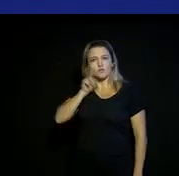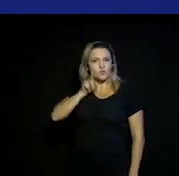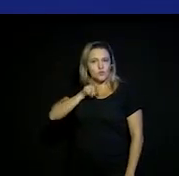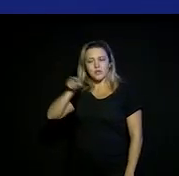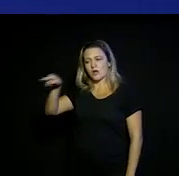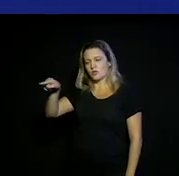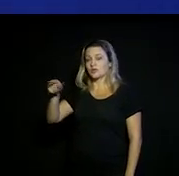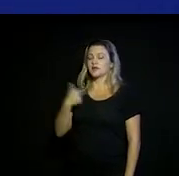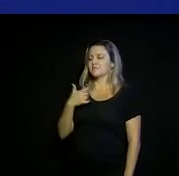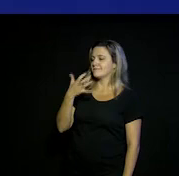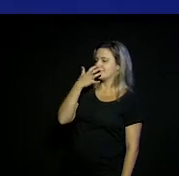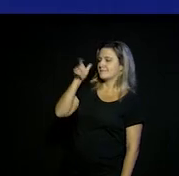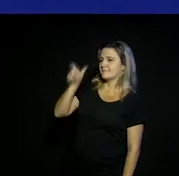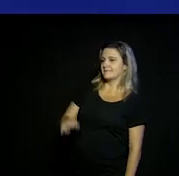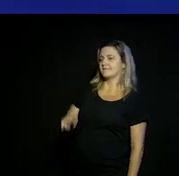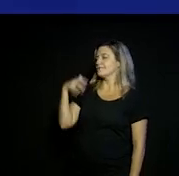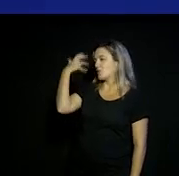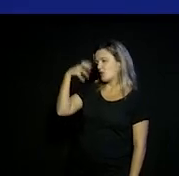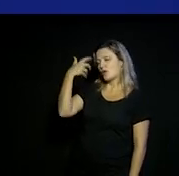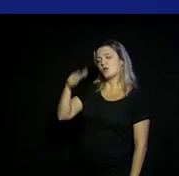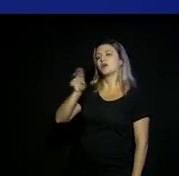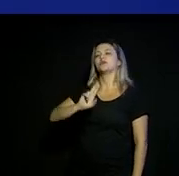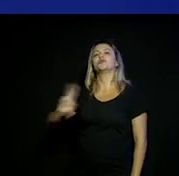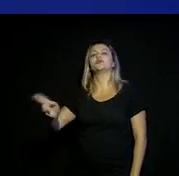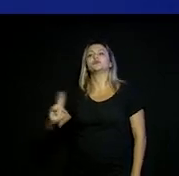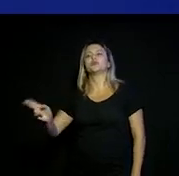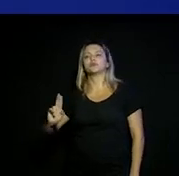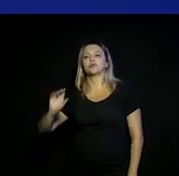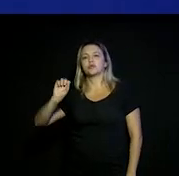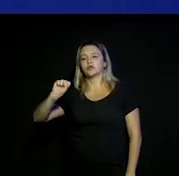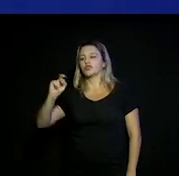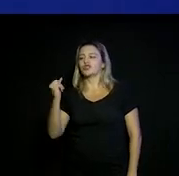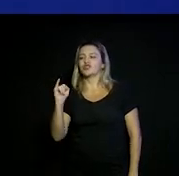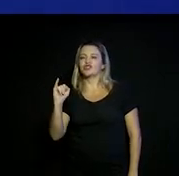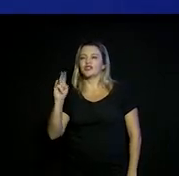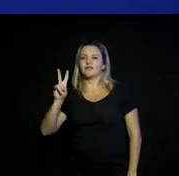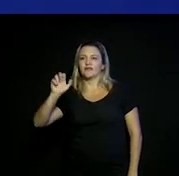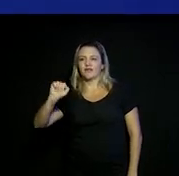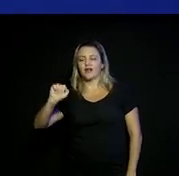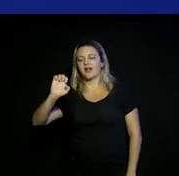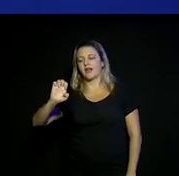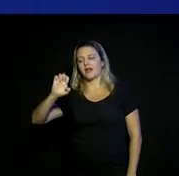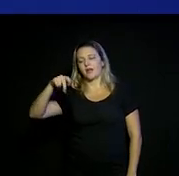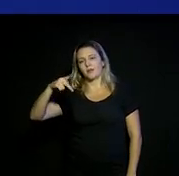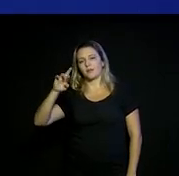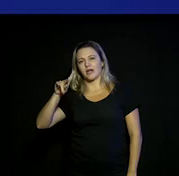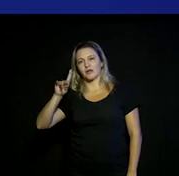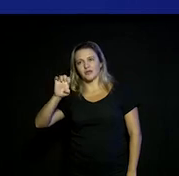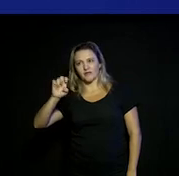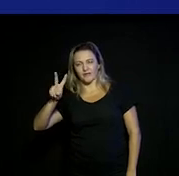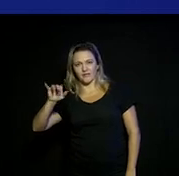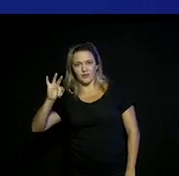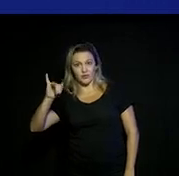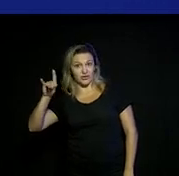que eu tenho grande admiração por ele, um romancista chamado Steven Pressfield. Pressfield, num livro chamado A